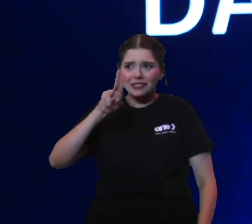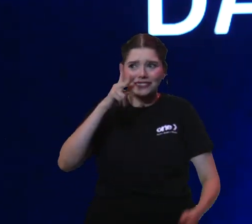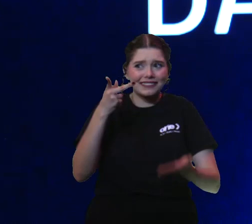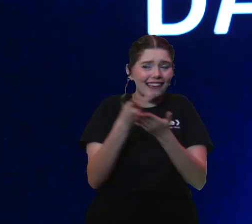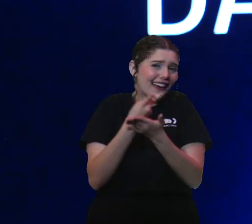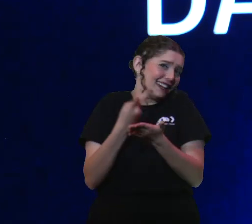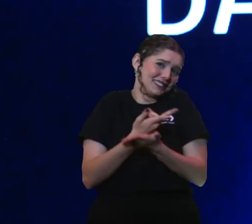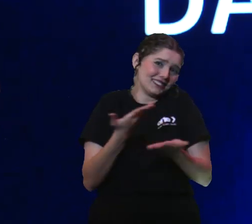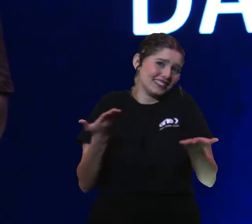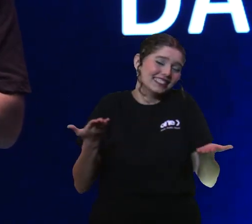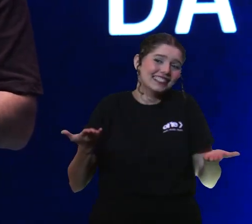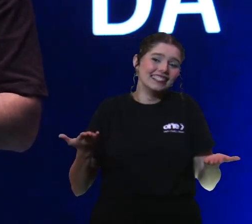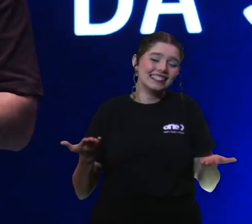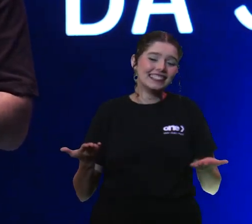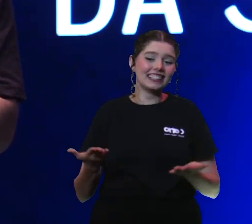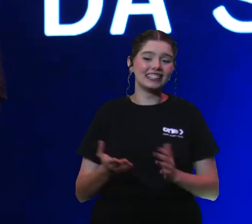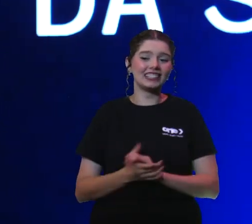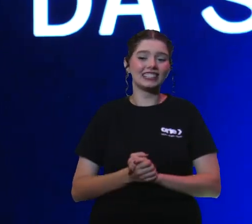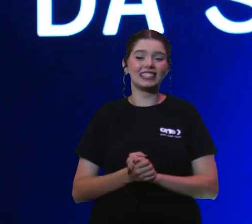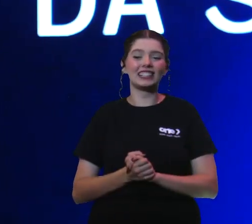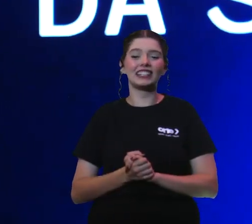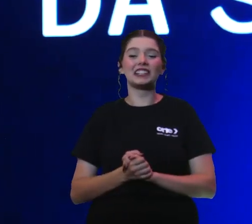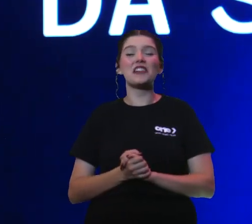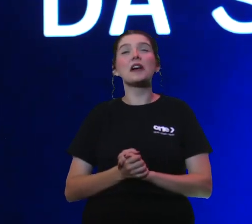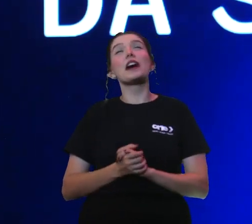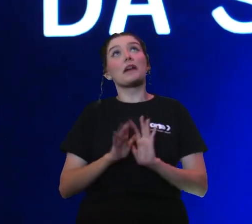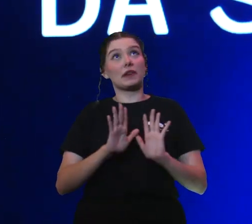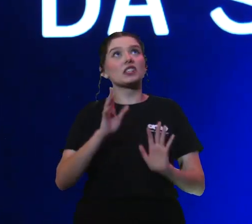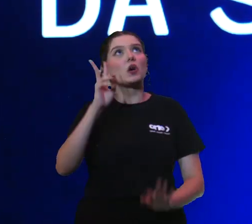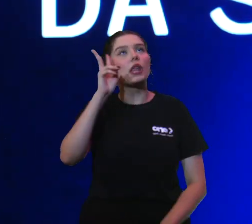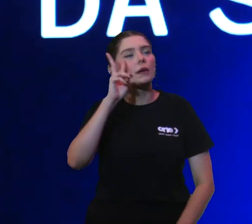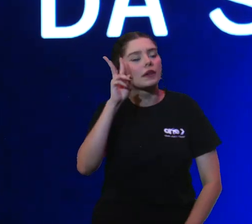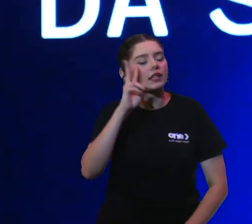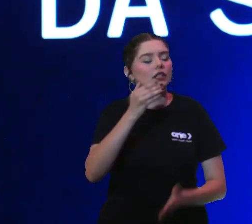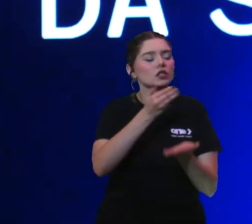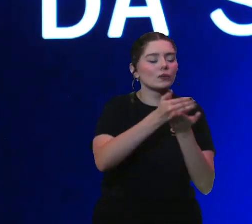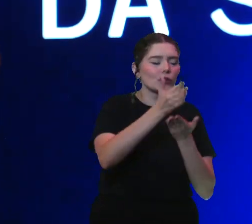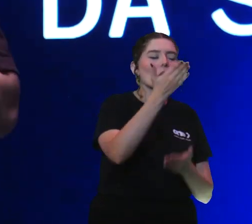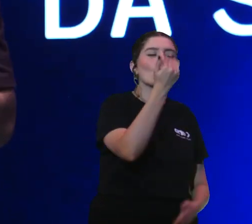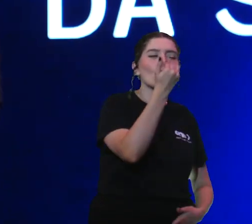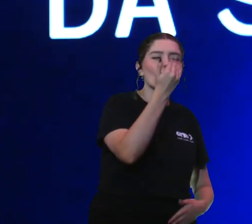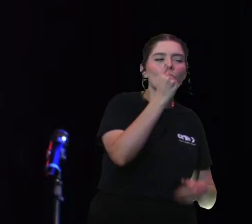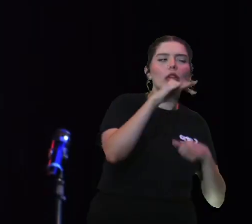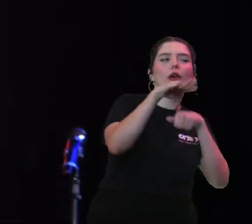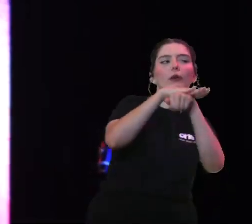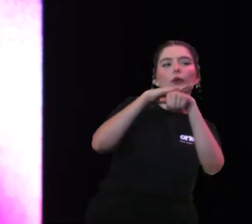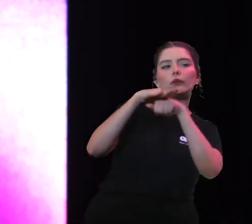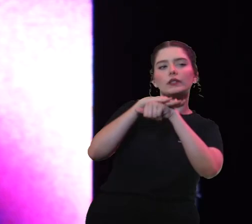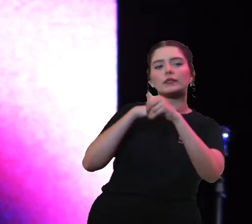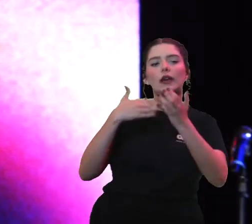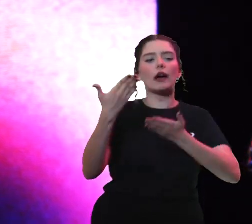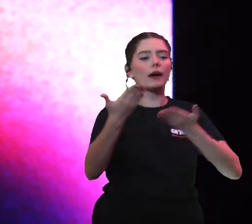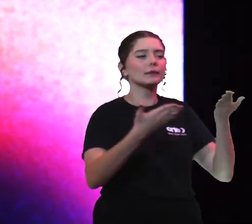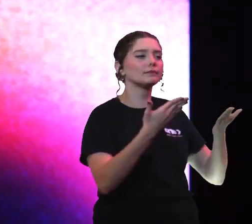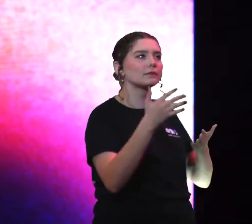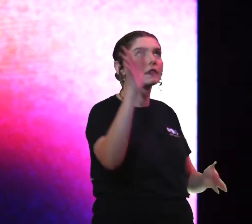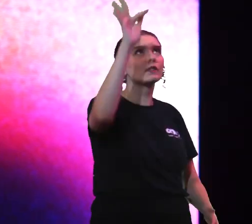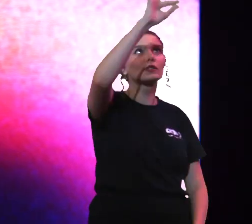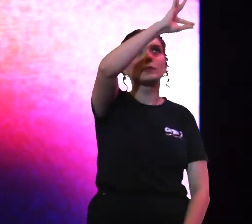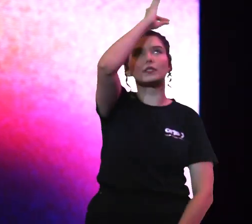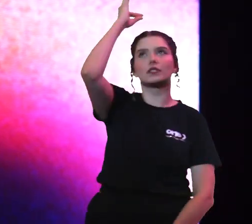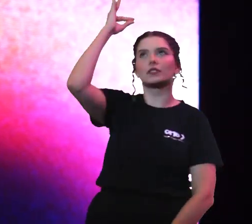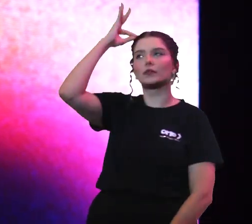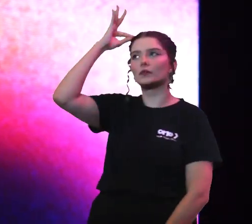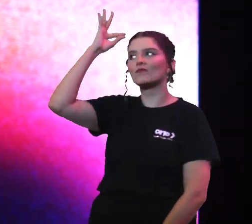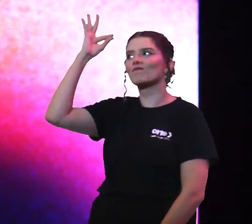erradas. Mas eu lembro que teve uma hora que a gente começou a comer e conversar, e o Espírito Santo de Deus me visitou e falou assim,